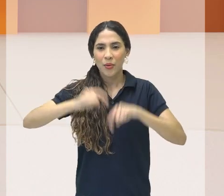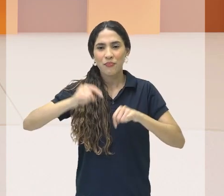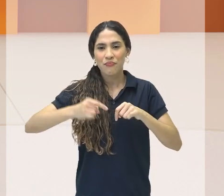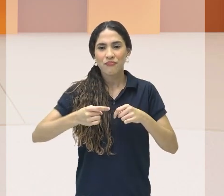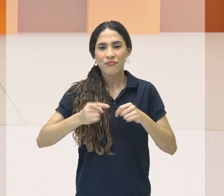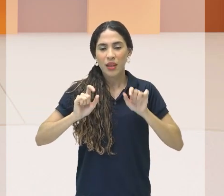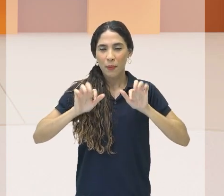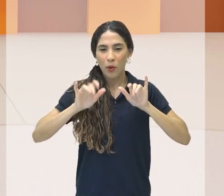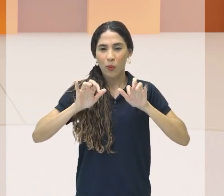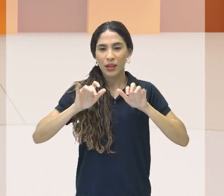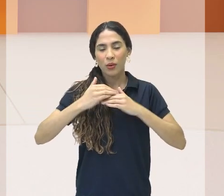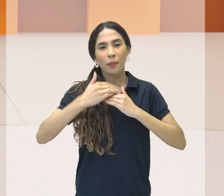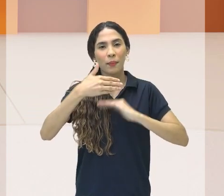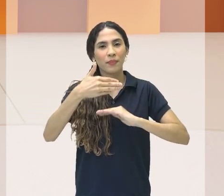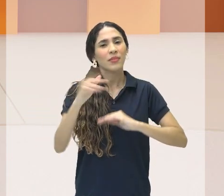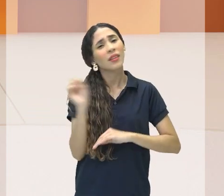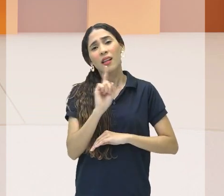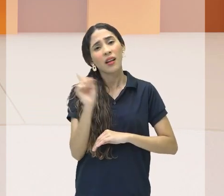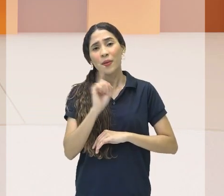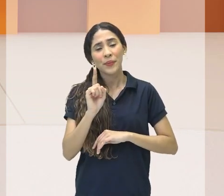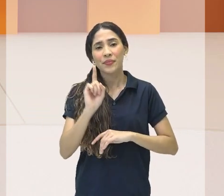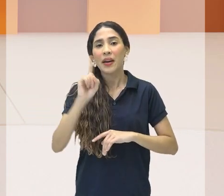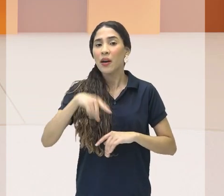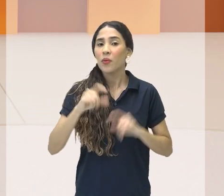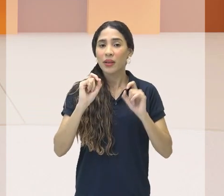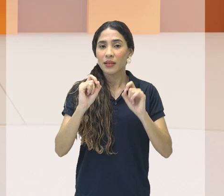de um computador. Não, eu estou falando de